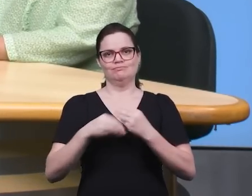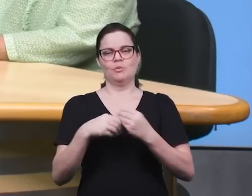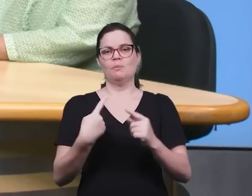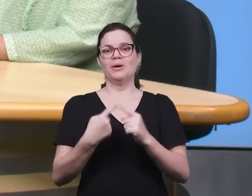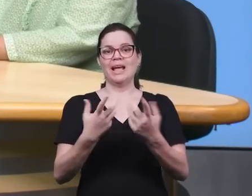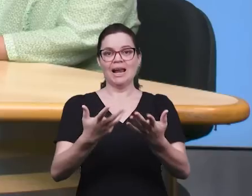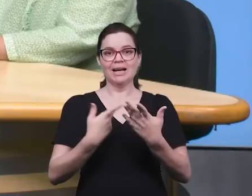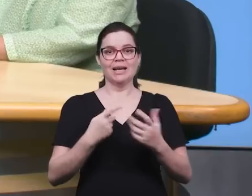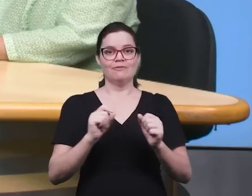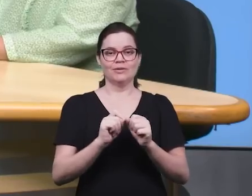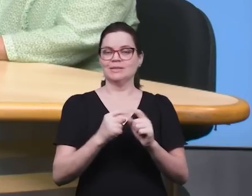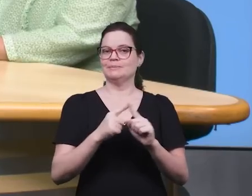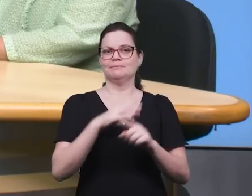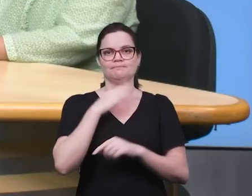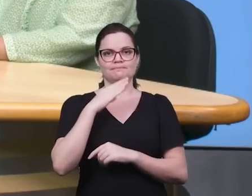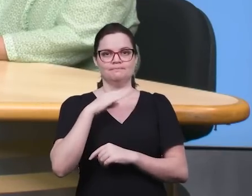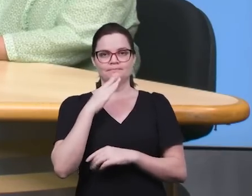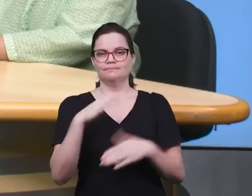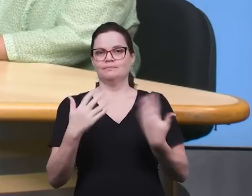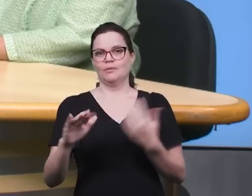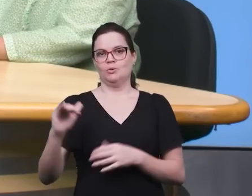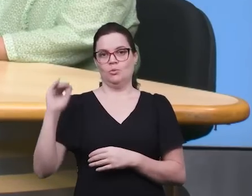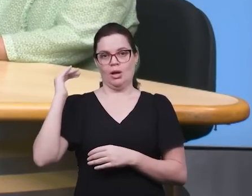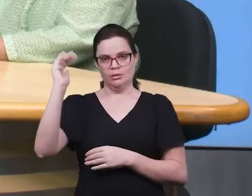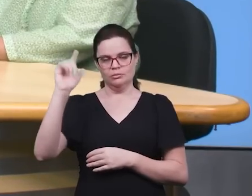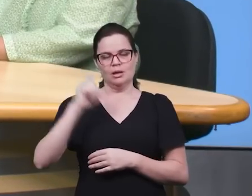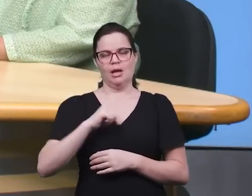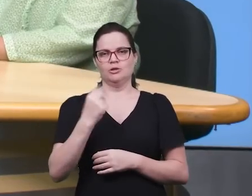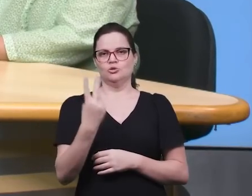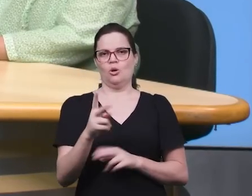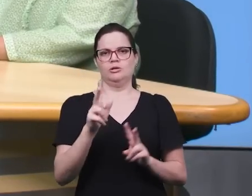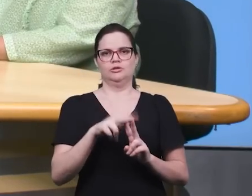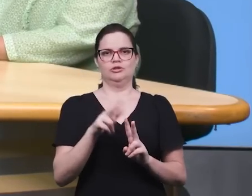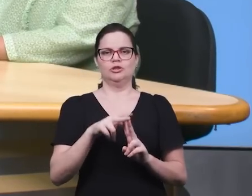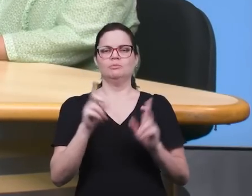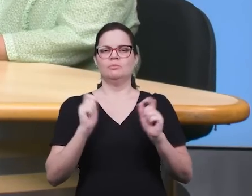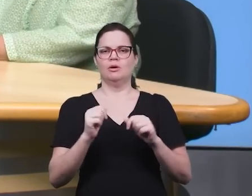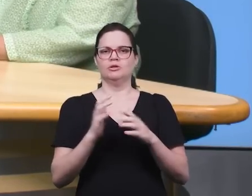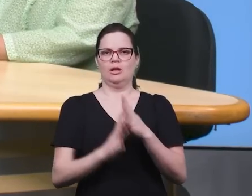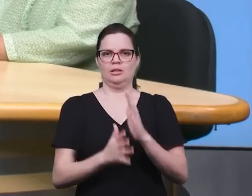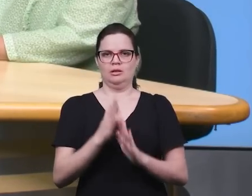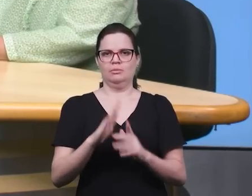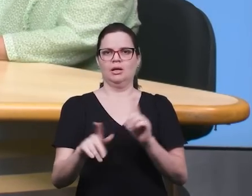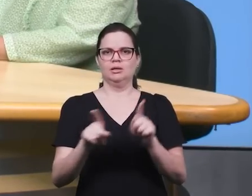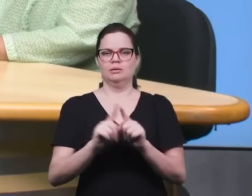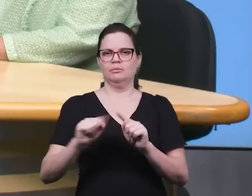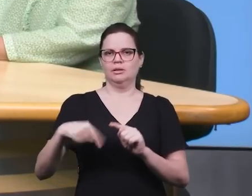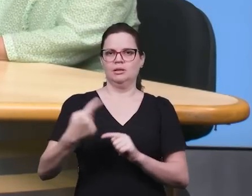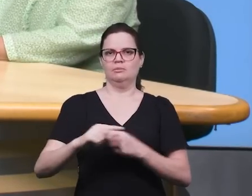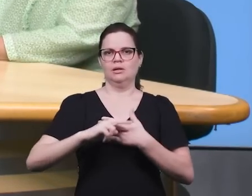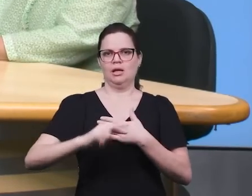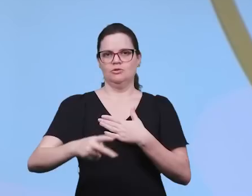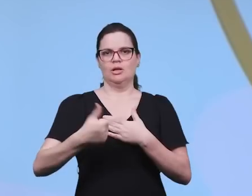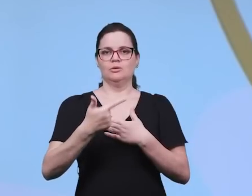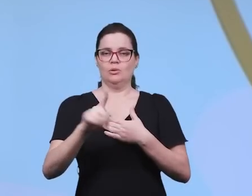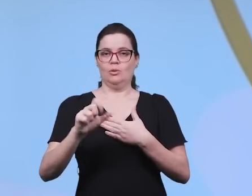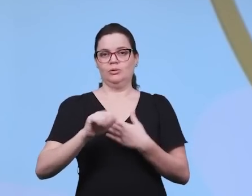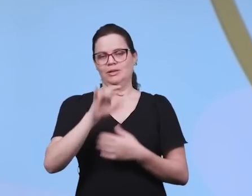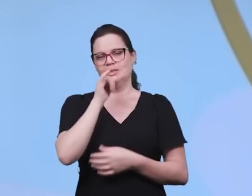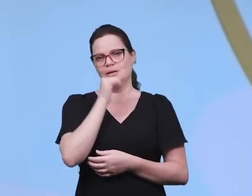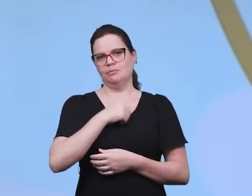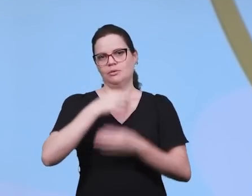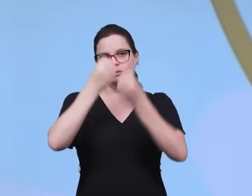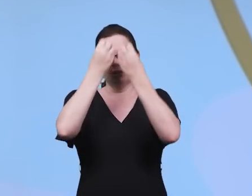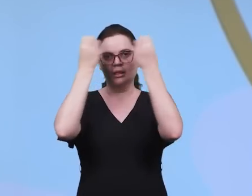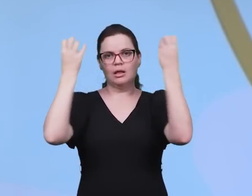no cotidiano, são duas grandes comorbidades que atrapalham e que são também geradas por outras comorbidades. O TDAH, outras que